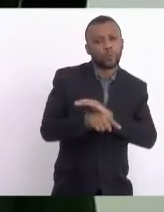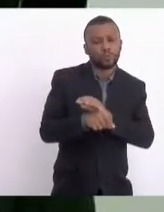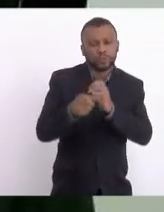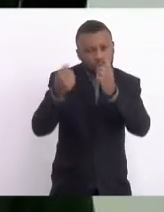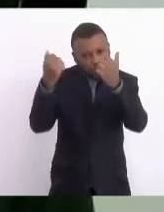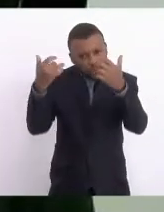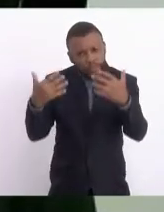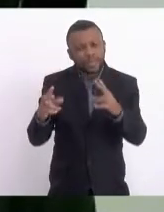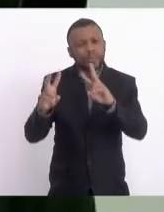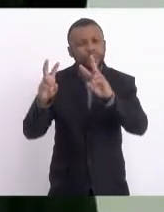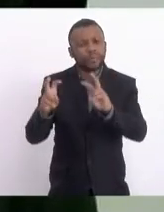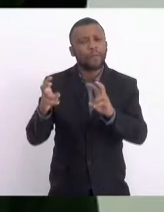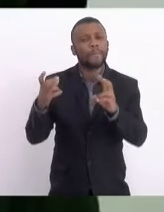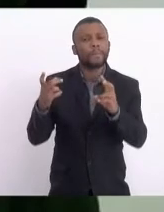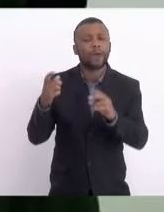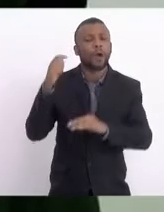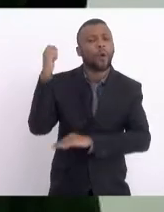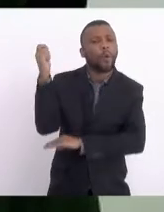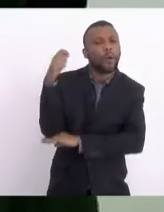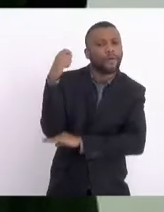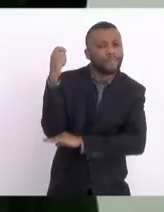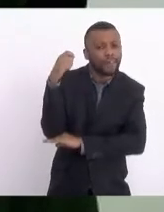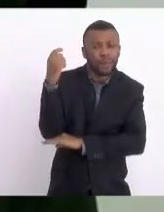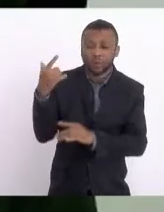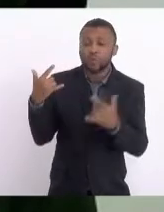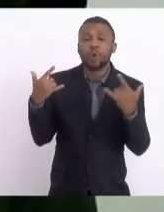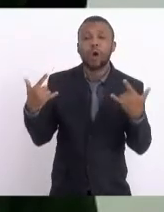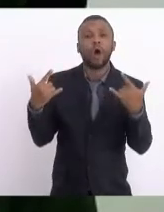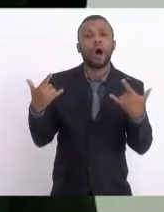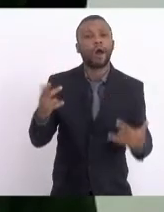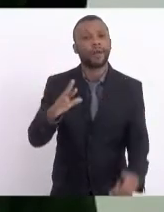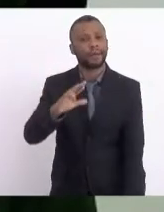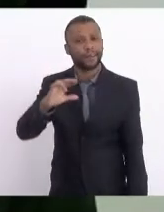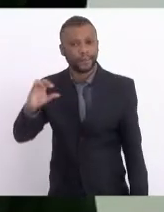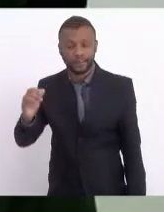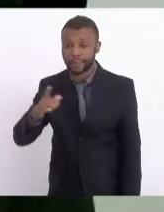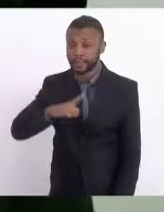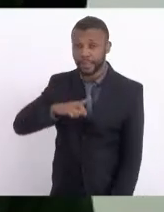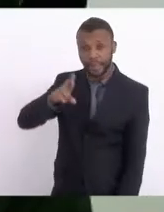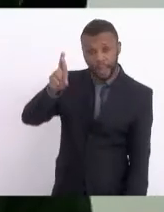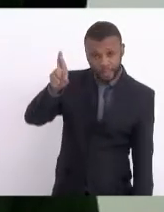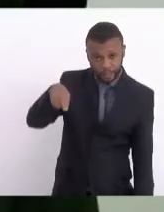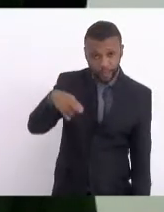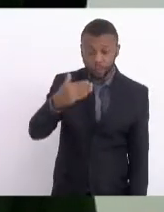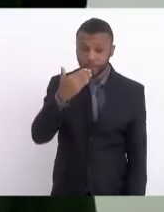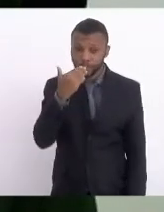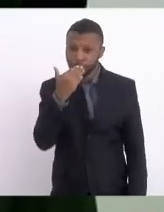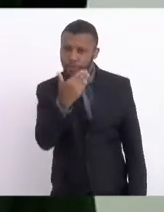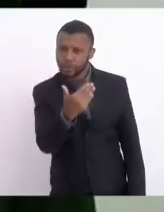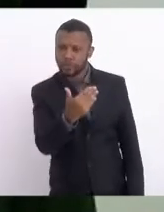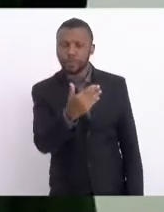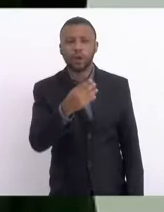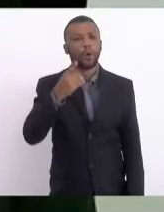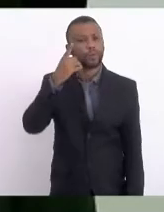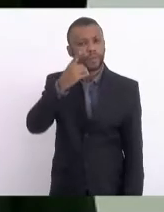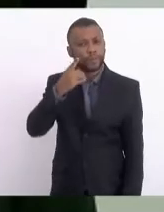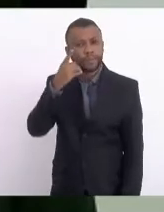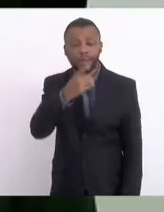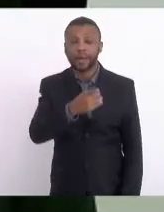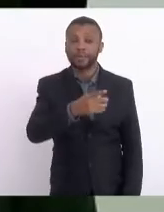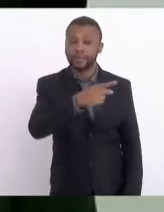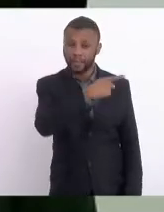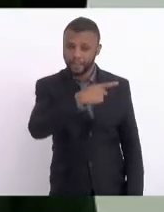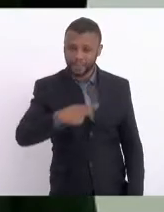Rio. E tem ele razão de pedir ao deputado Eleomar Coelho, meu presidente